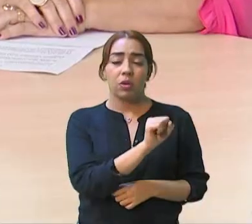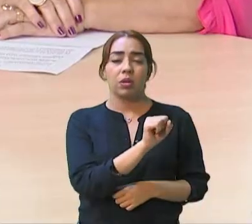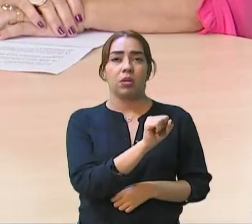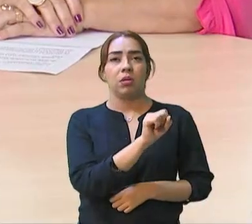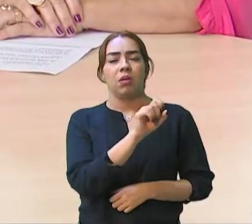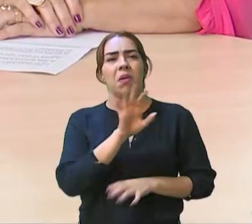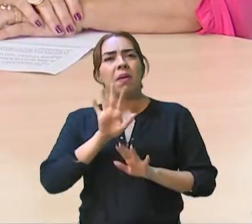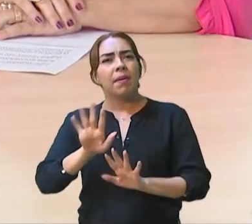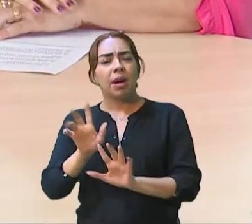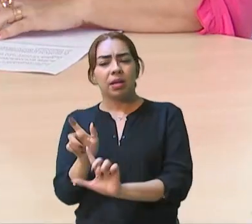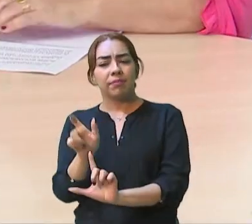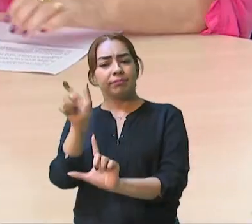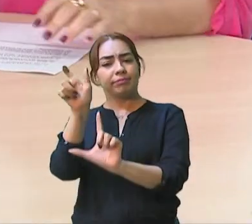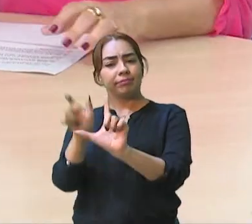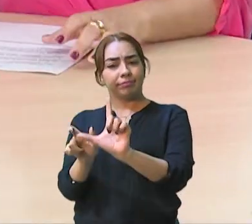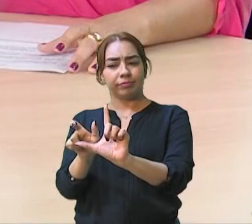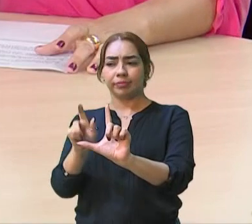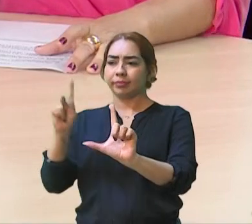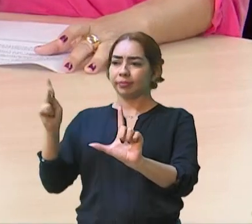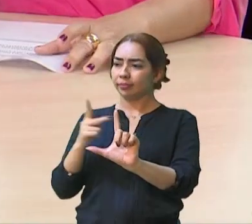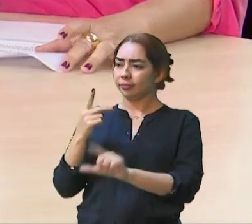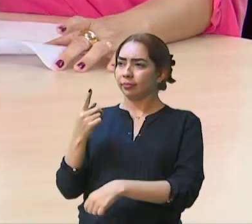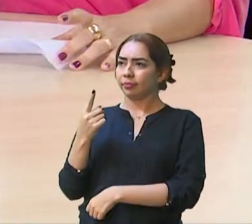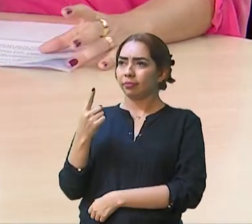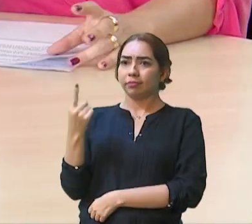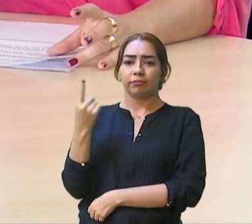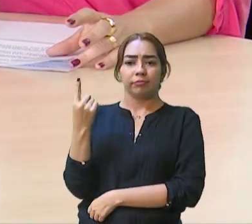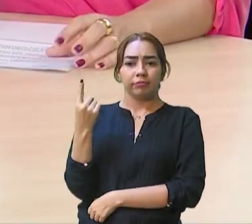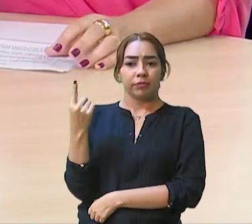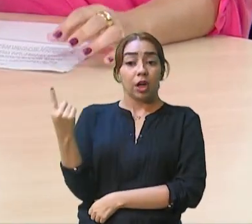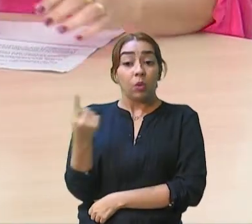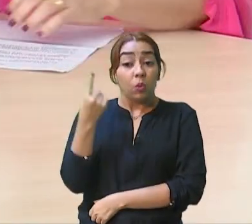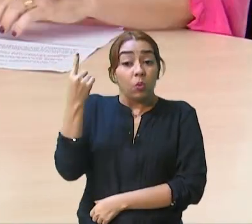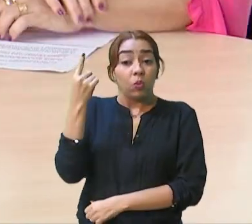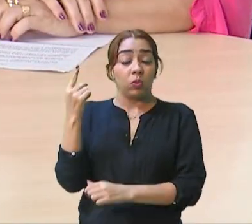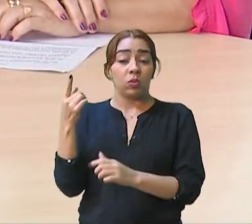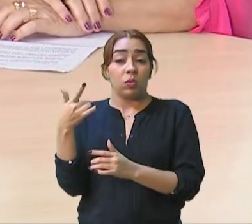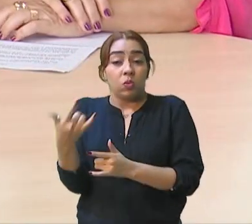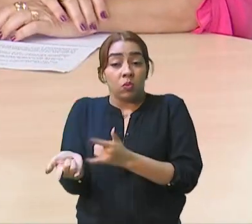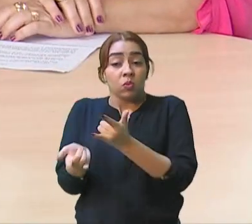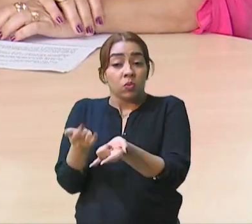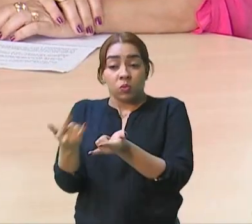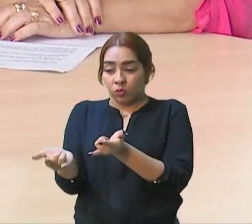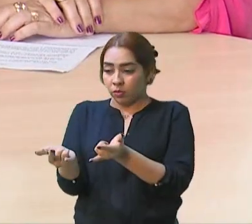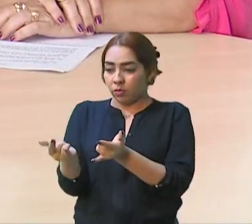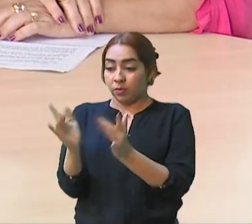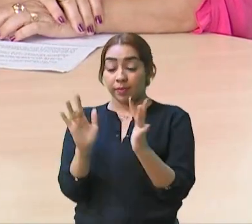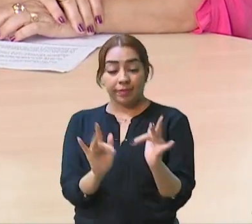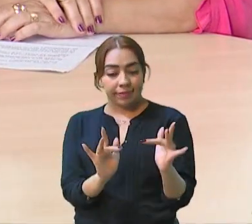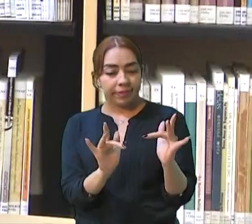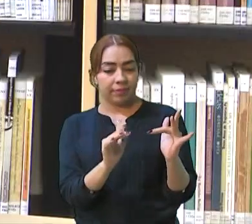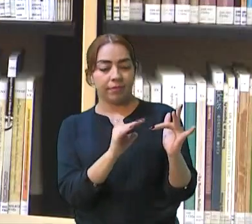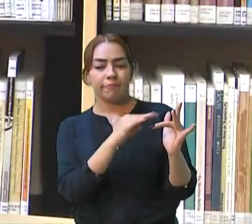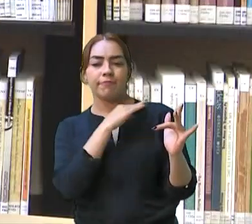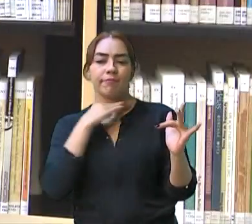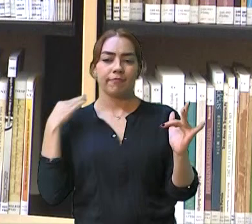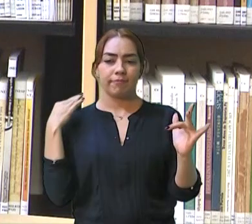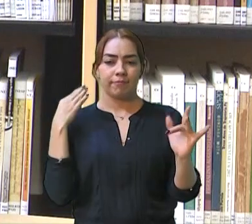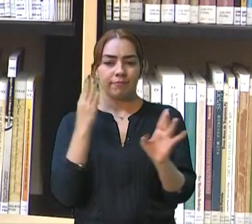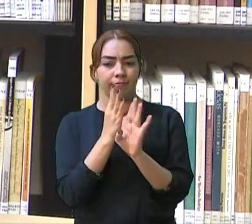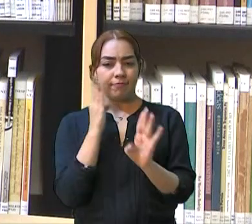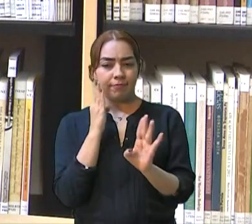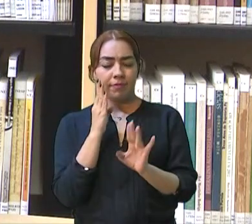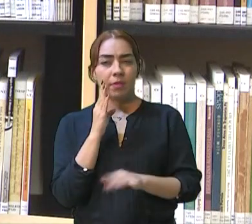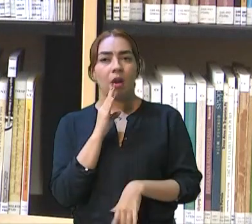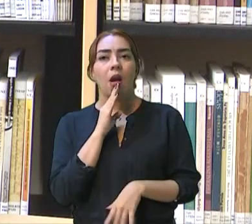do personagem, do super-herói principal e do Homem-Aranha logo? Isso daí causou muito um abalo,